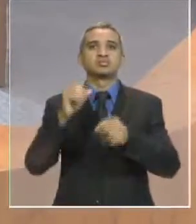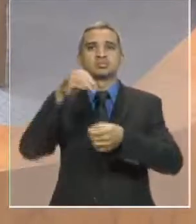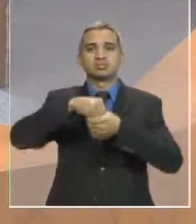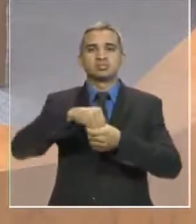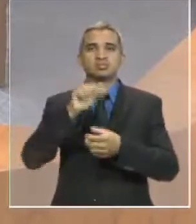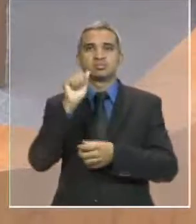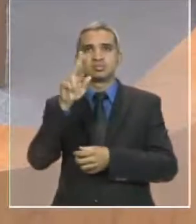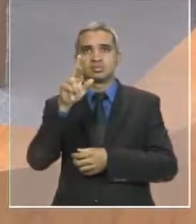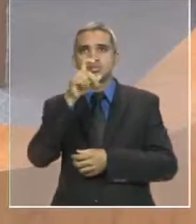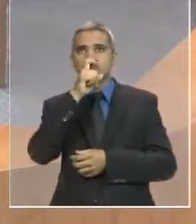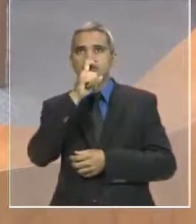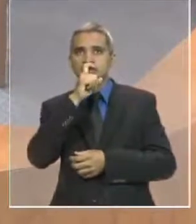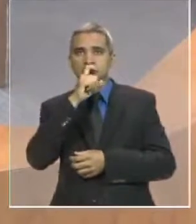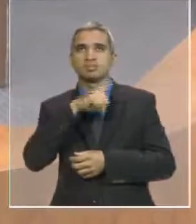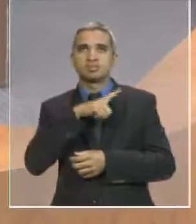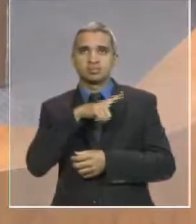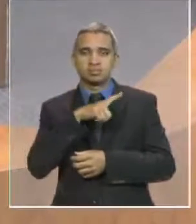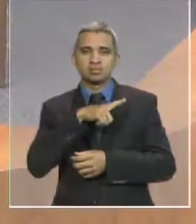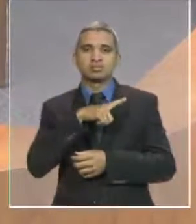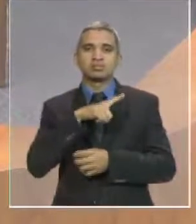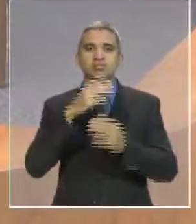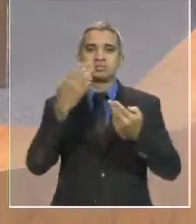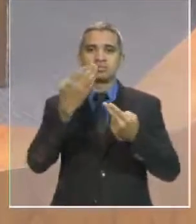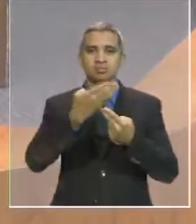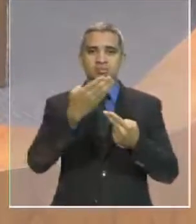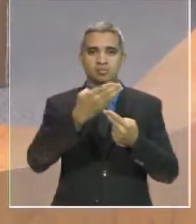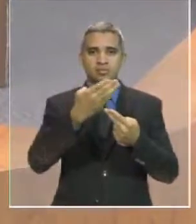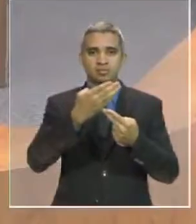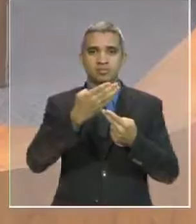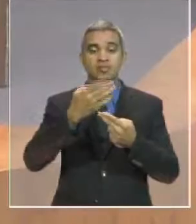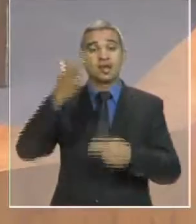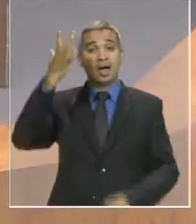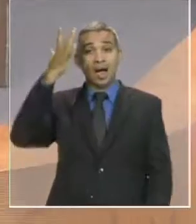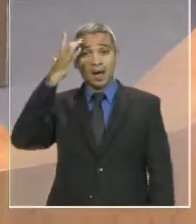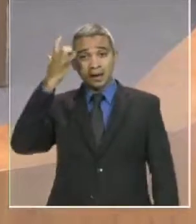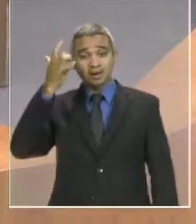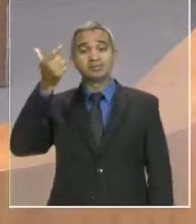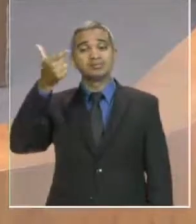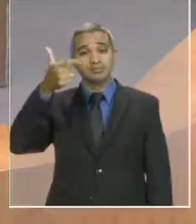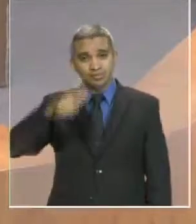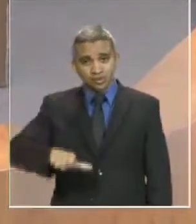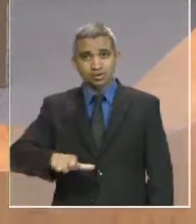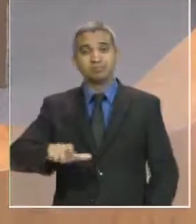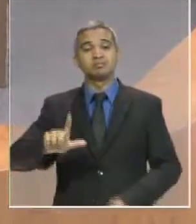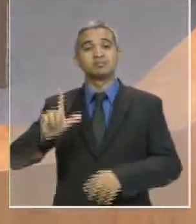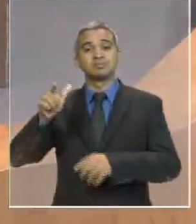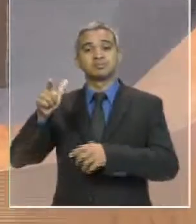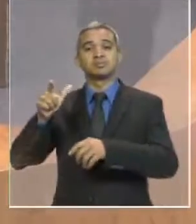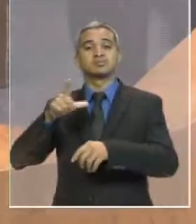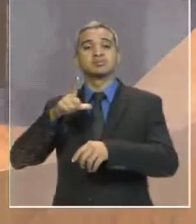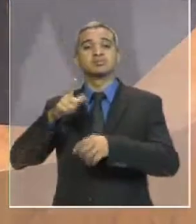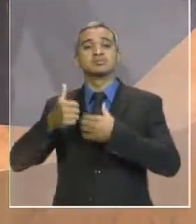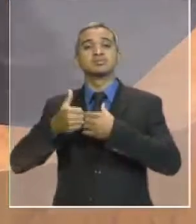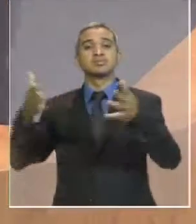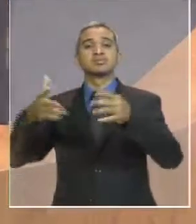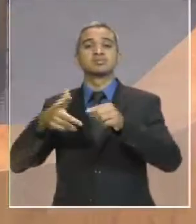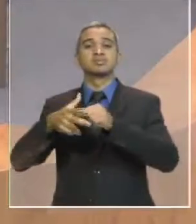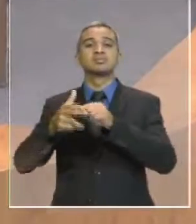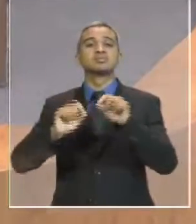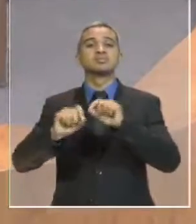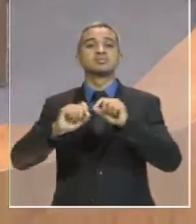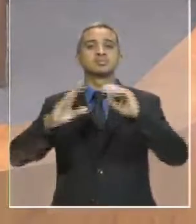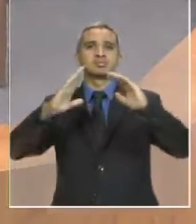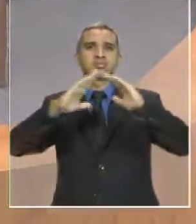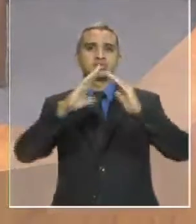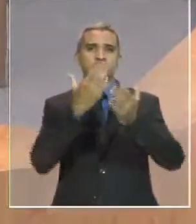ter que atualizar de novo, porque o prefeito Luciano Leitor vai entregar para o povo de Timon um complexo educacional, não apenas